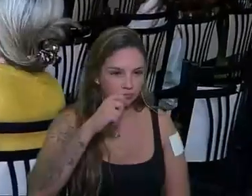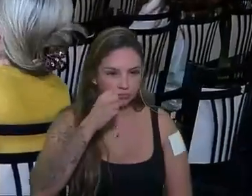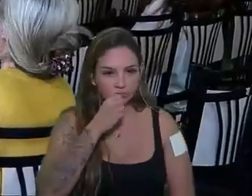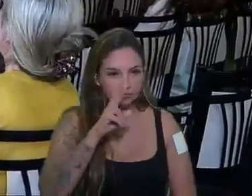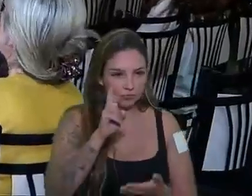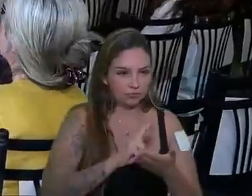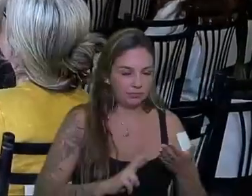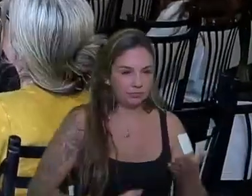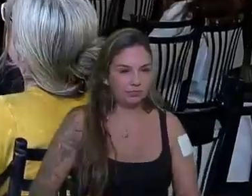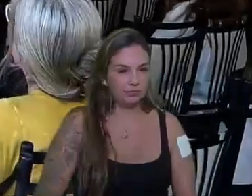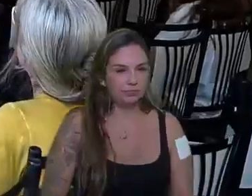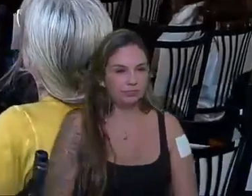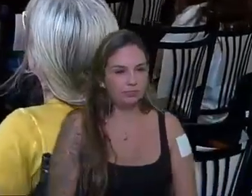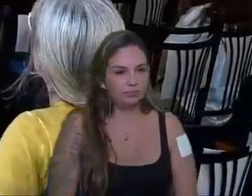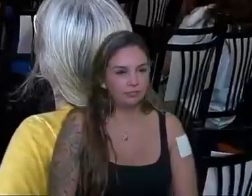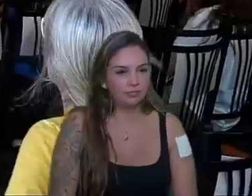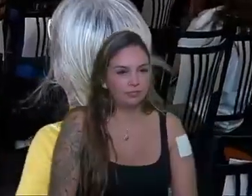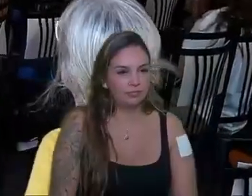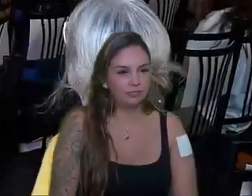redação?